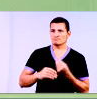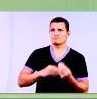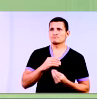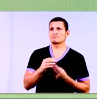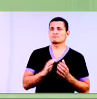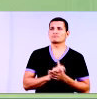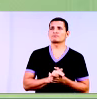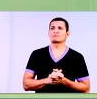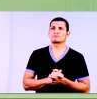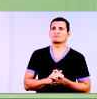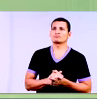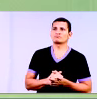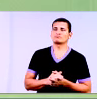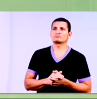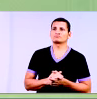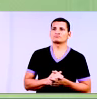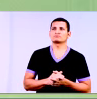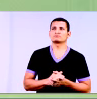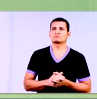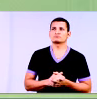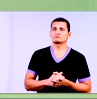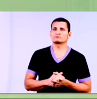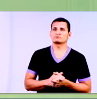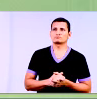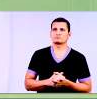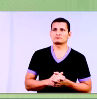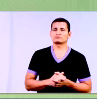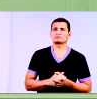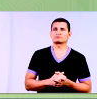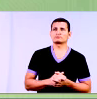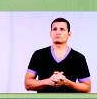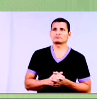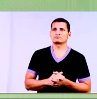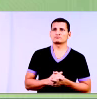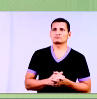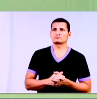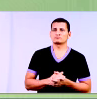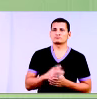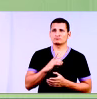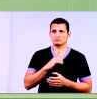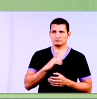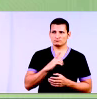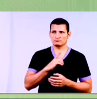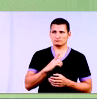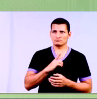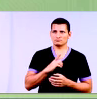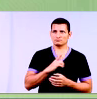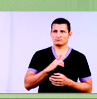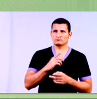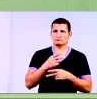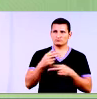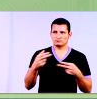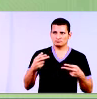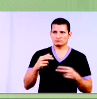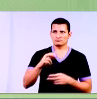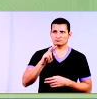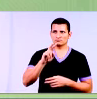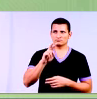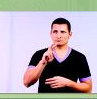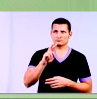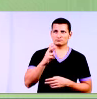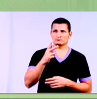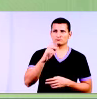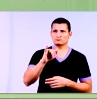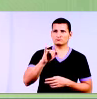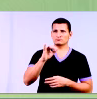todos os dispositivos migrarem para cá, né? Isso aí, a tendência é essa. Então a gente tem dispositivos que a gente chama de dispositivos híbridos, ou